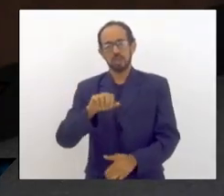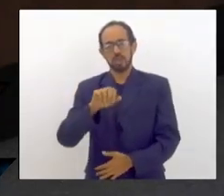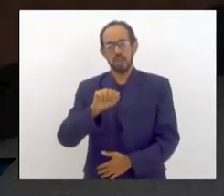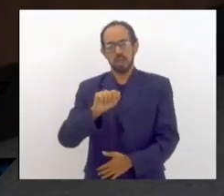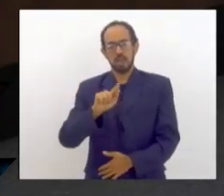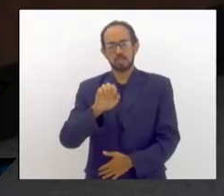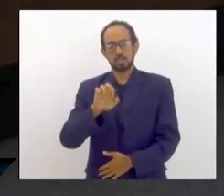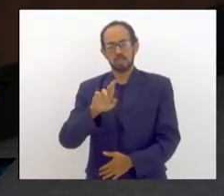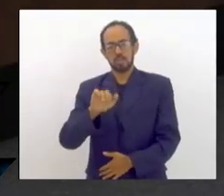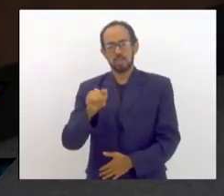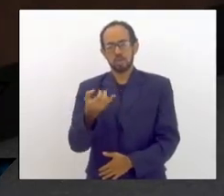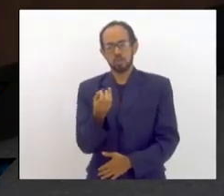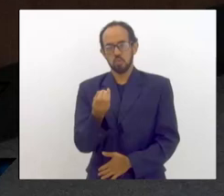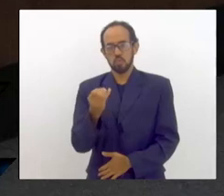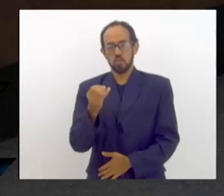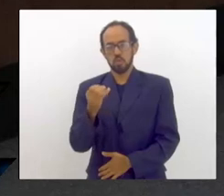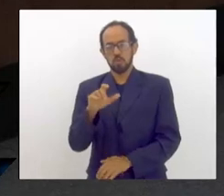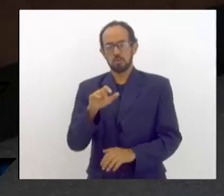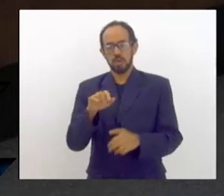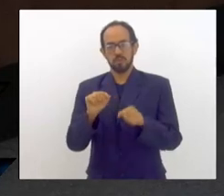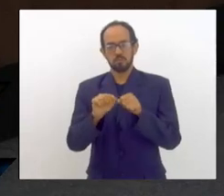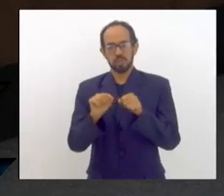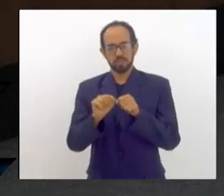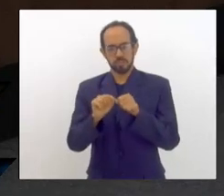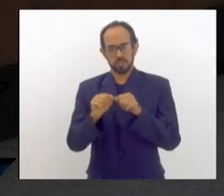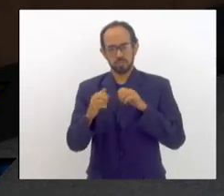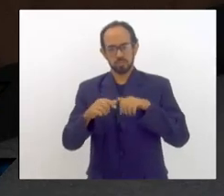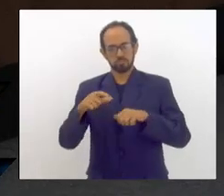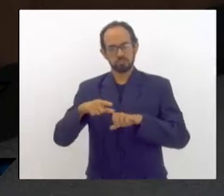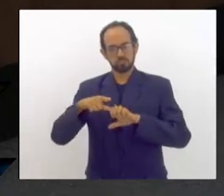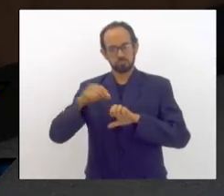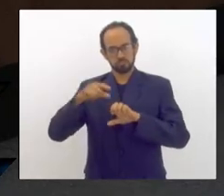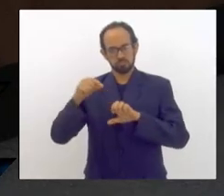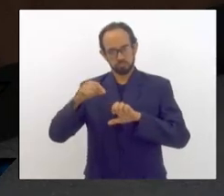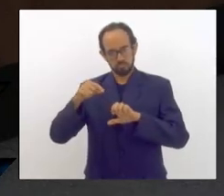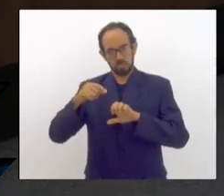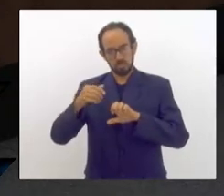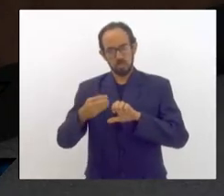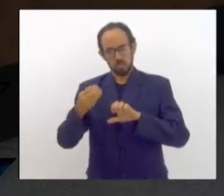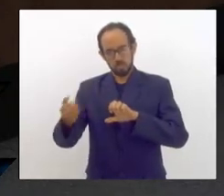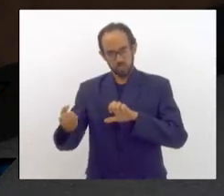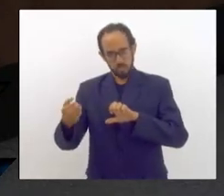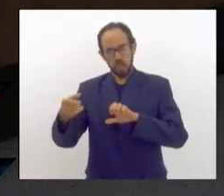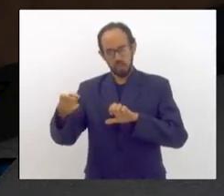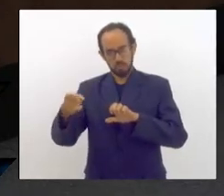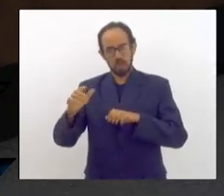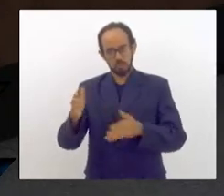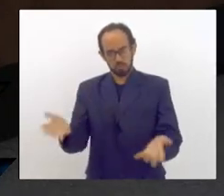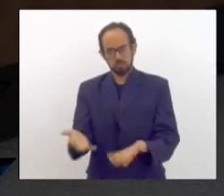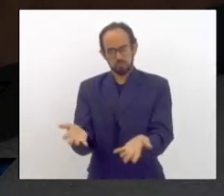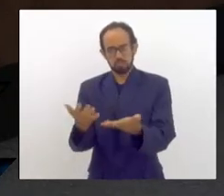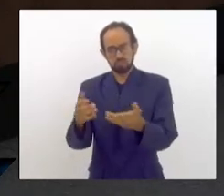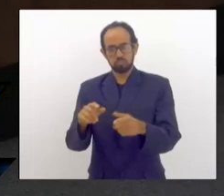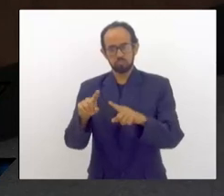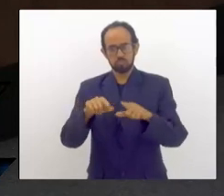fomentar o empreendedorismo local, os empresários que foram gravemente afetados. Ou seja, uma tragédia sem precedentes. Se